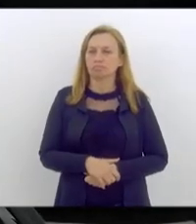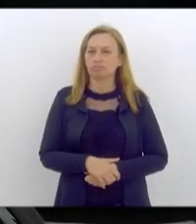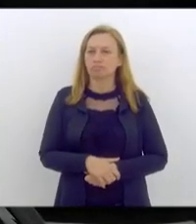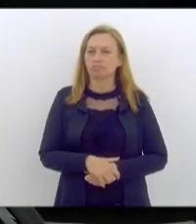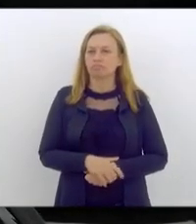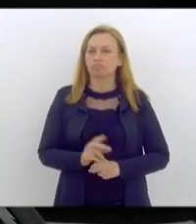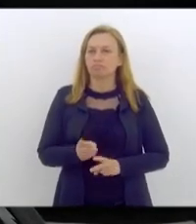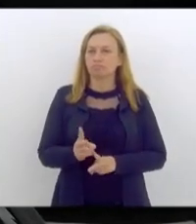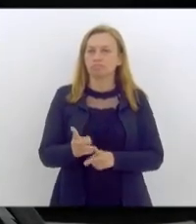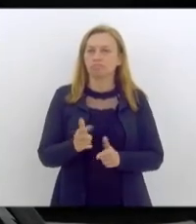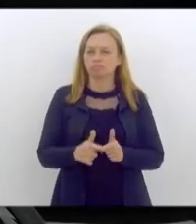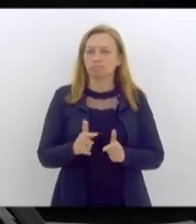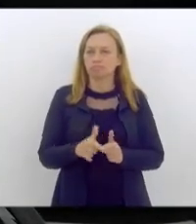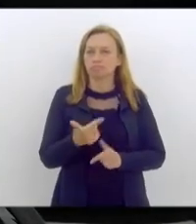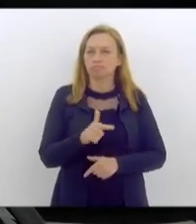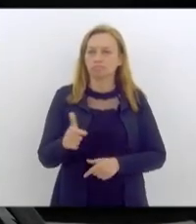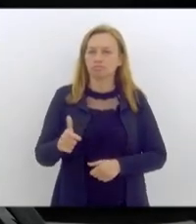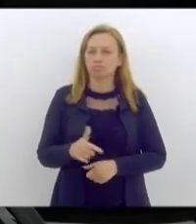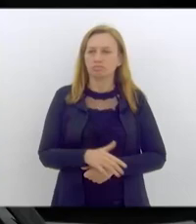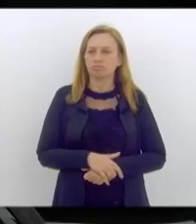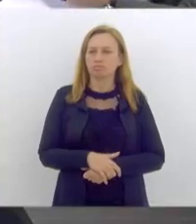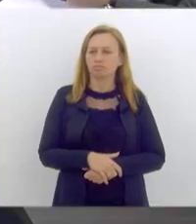há problema a senhora tem aí também